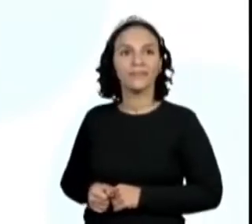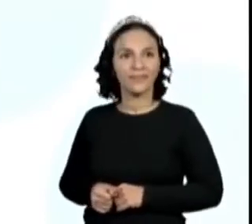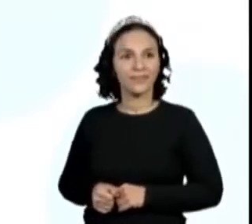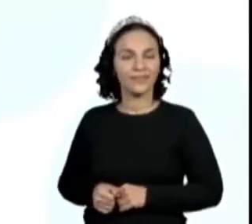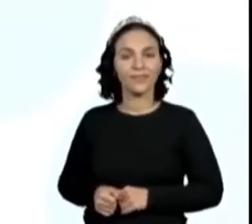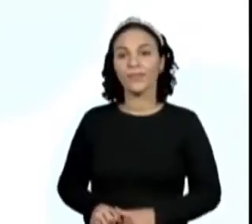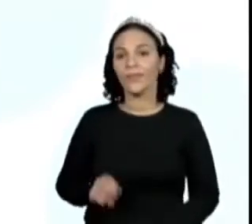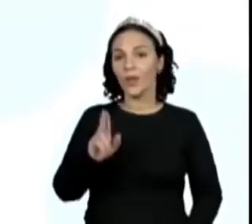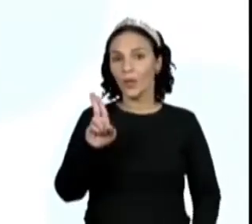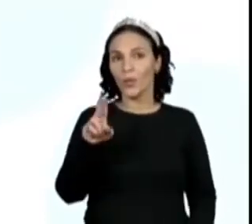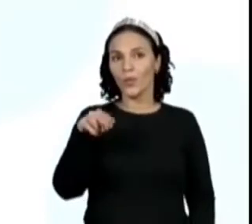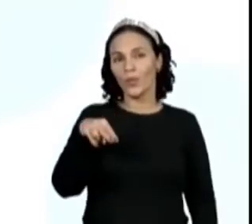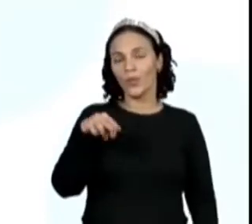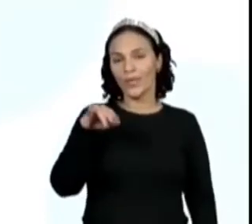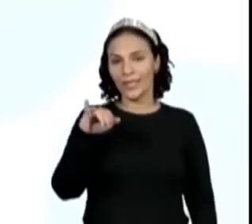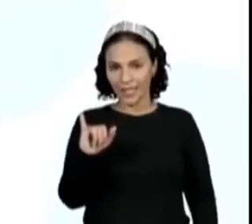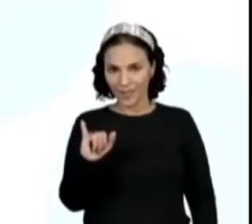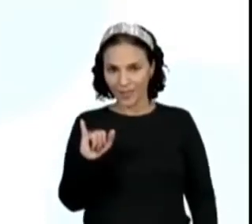Duni, Duni,